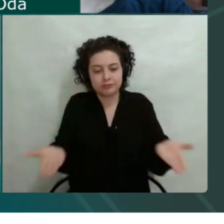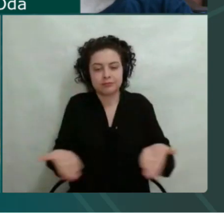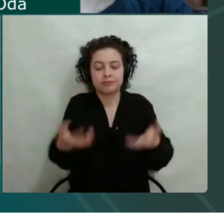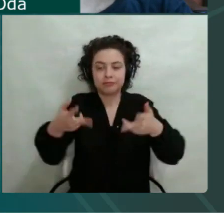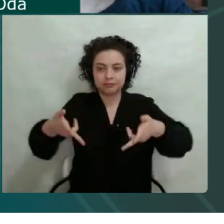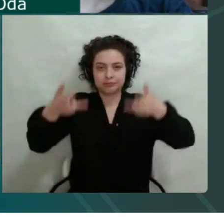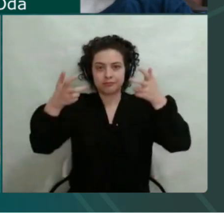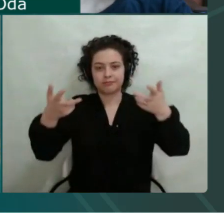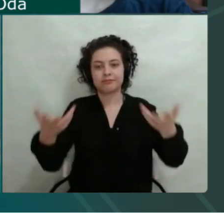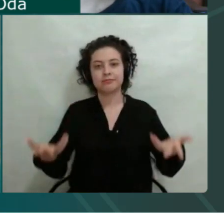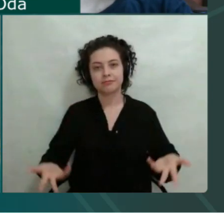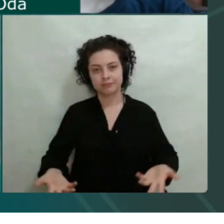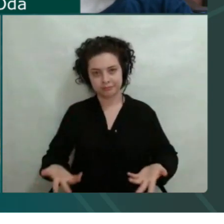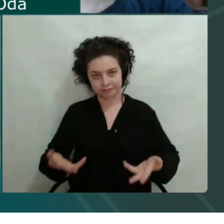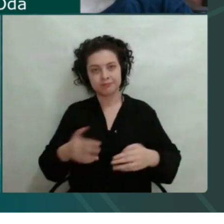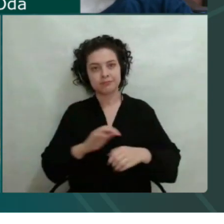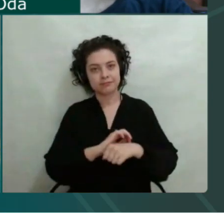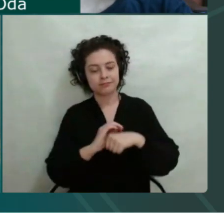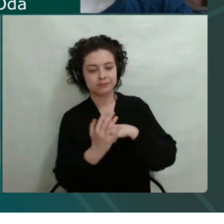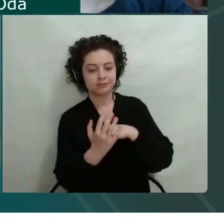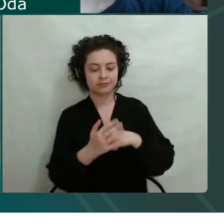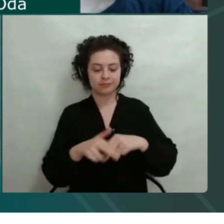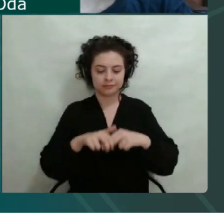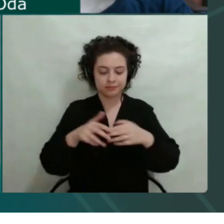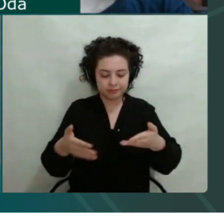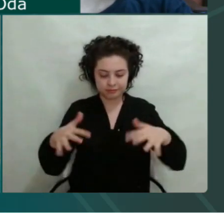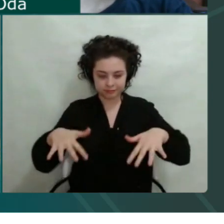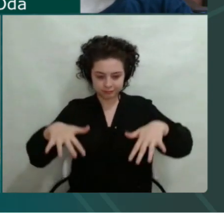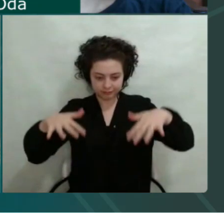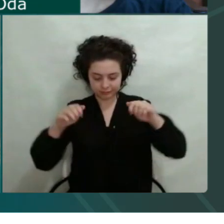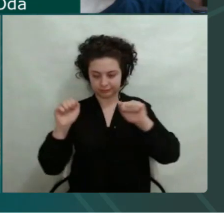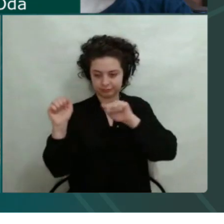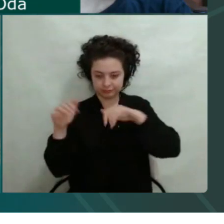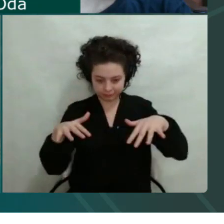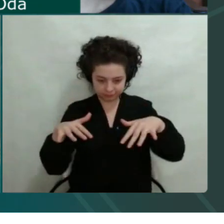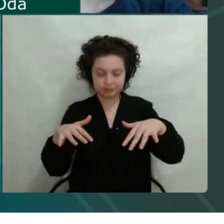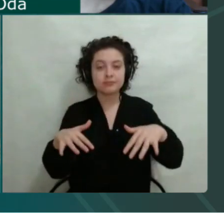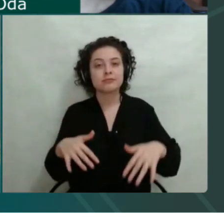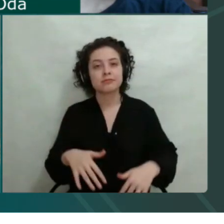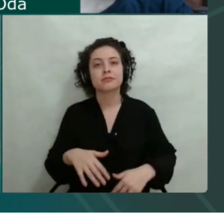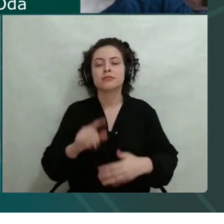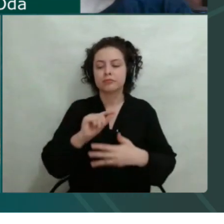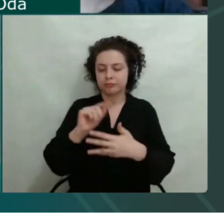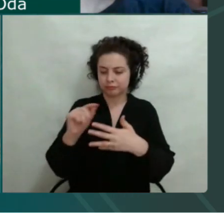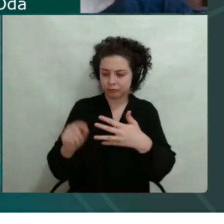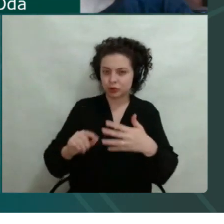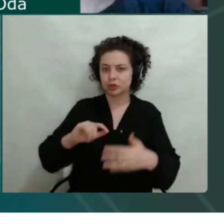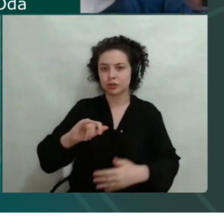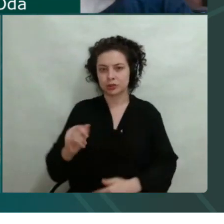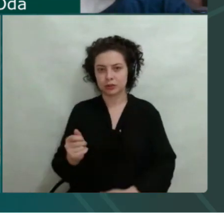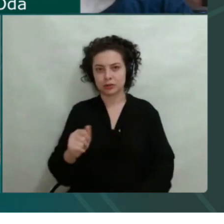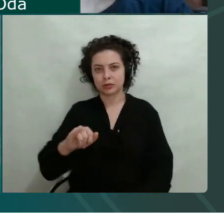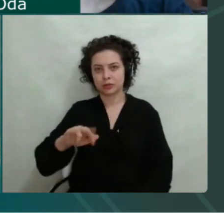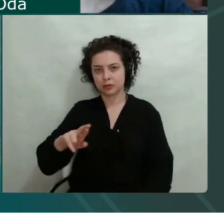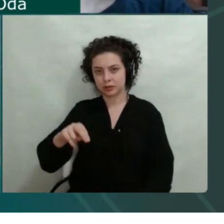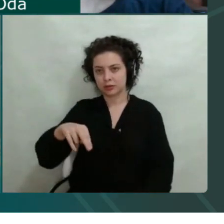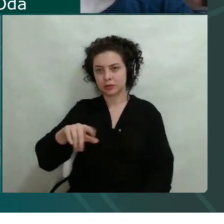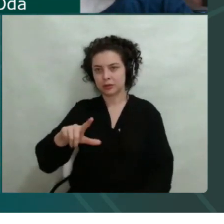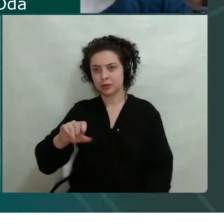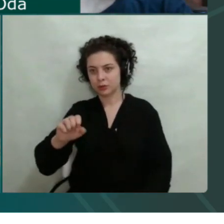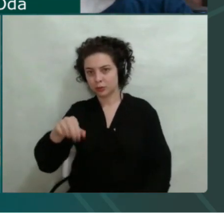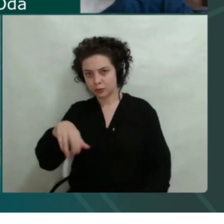por conta da pandemia, né? Então, toda vez que o professor Jair Nilson já citou, demonstrou